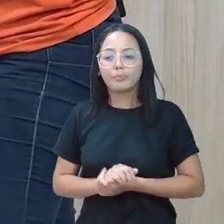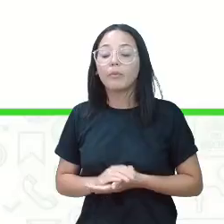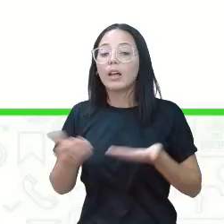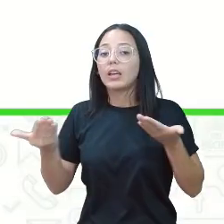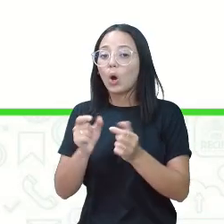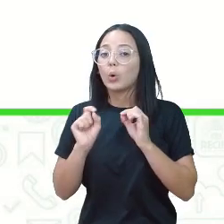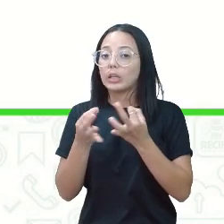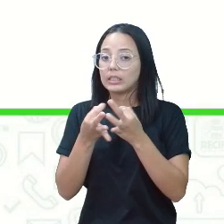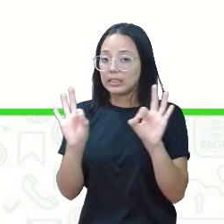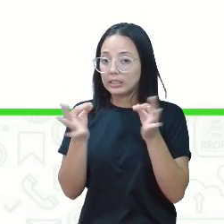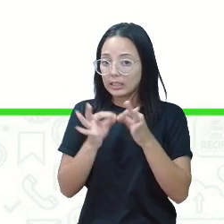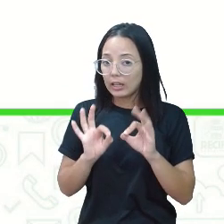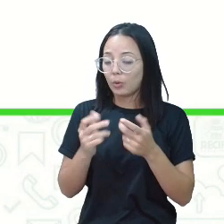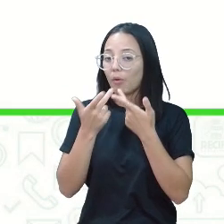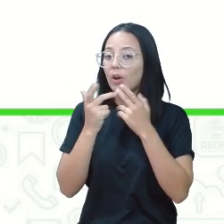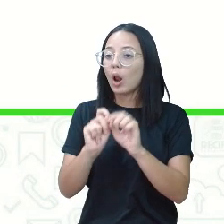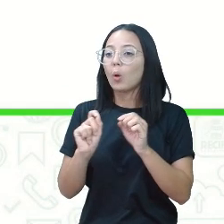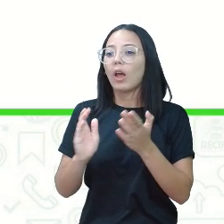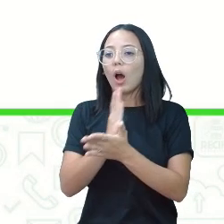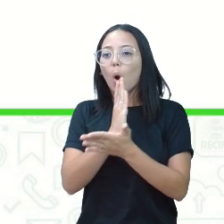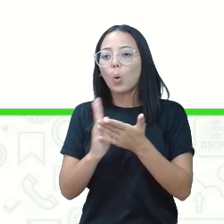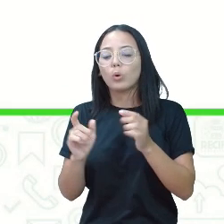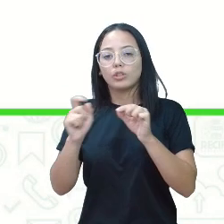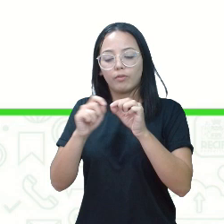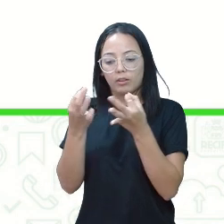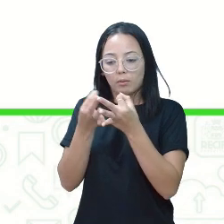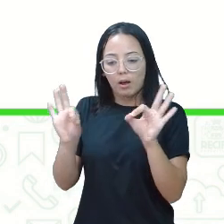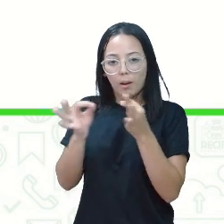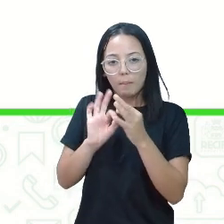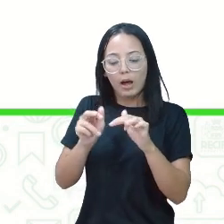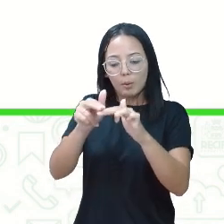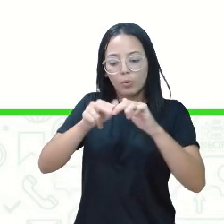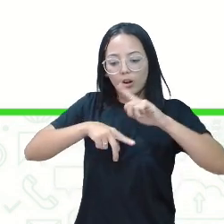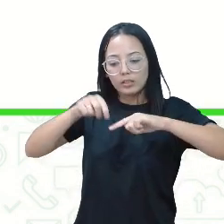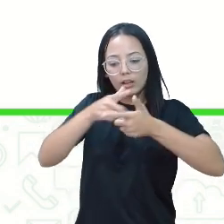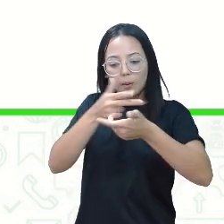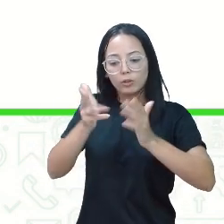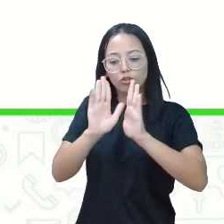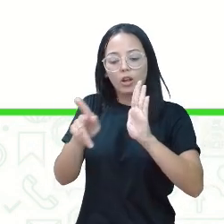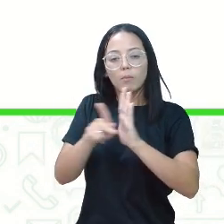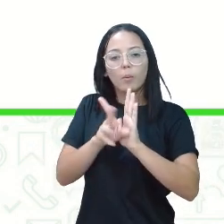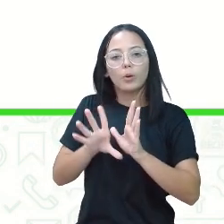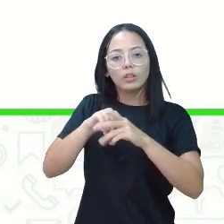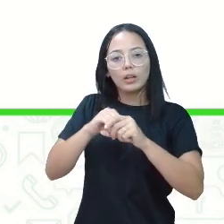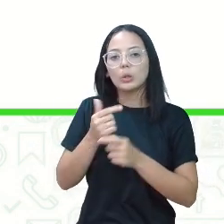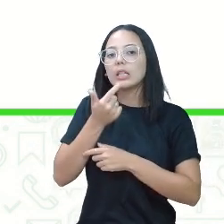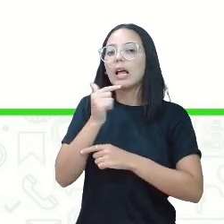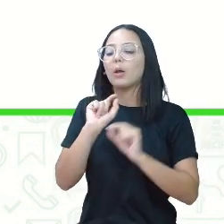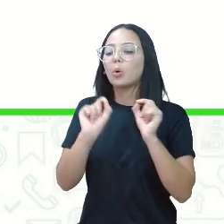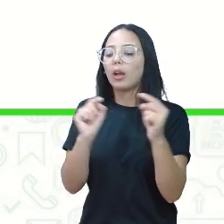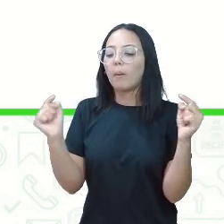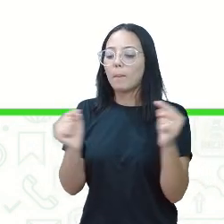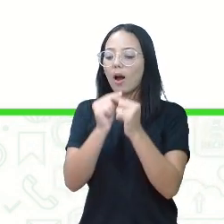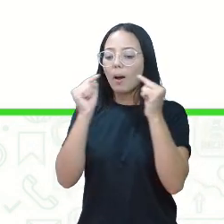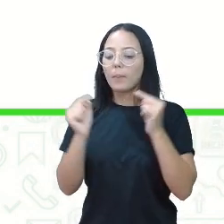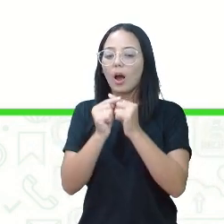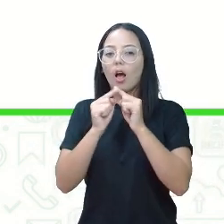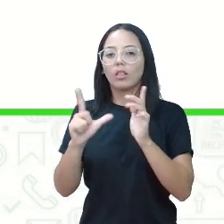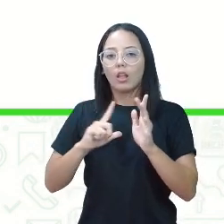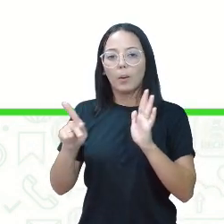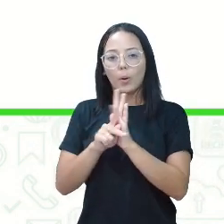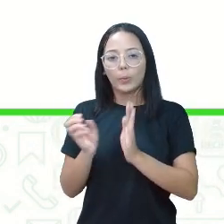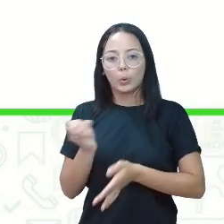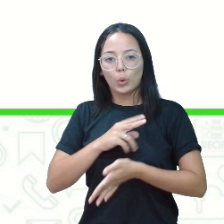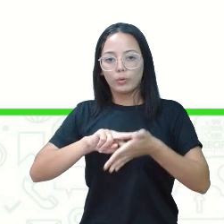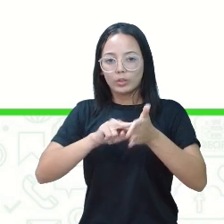Neologismo sintático indica uma construção sintática com elementos já existentes na língua que, combinados, adquirem um